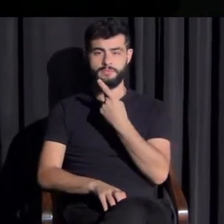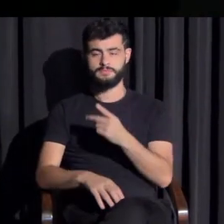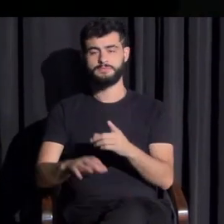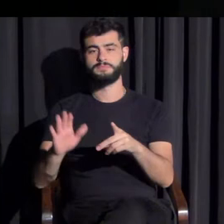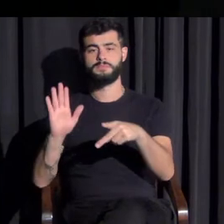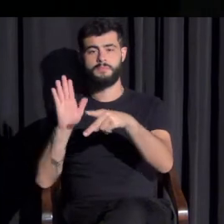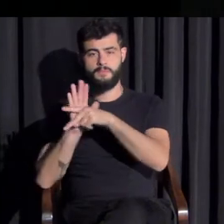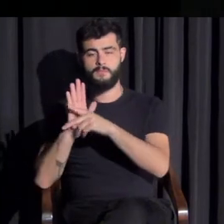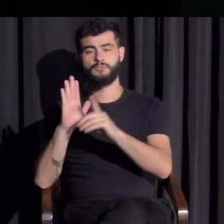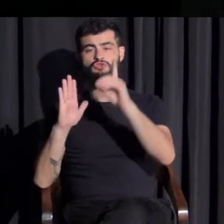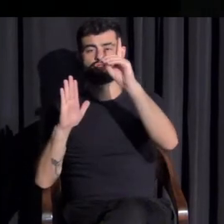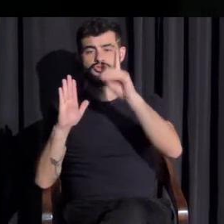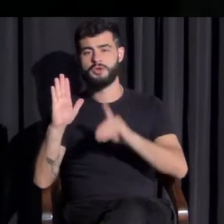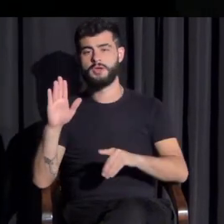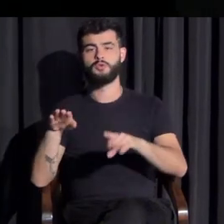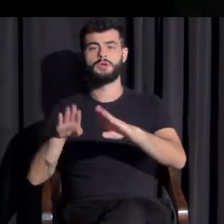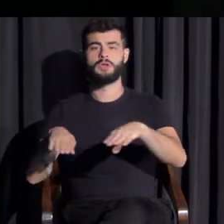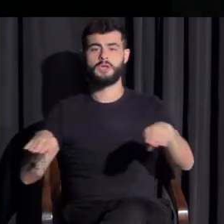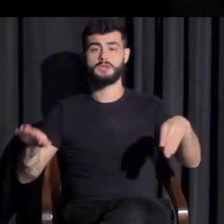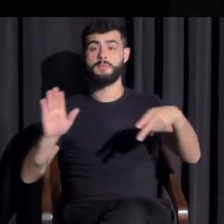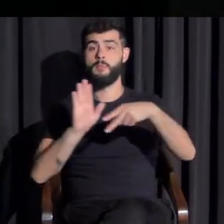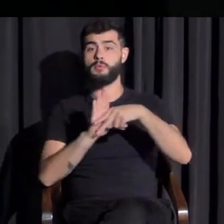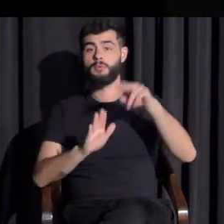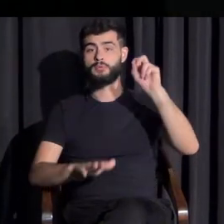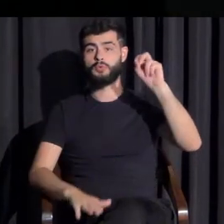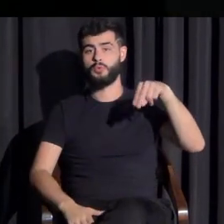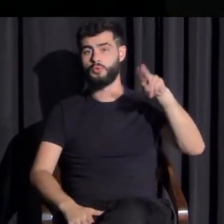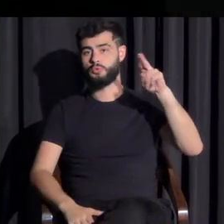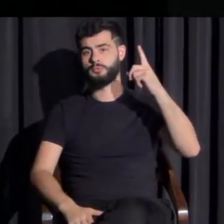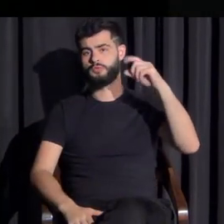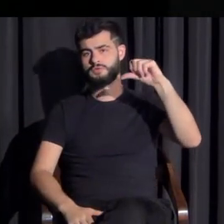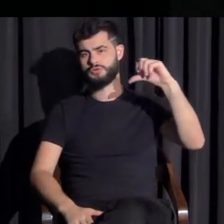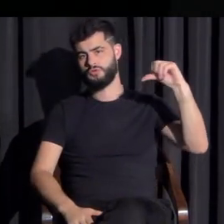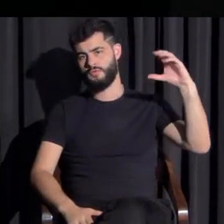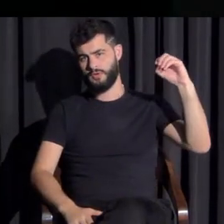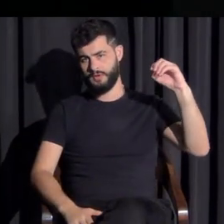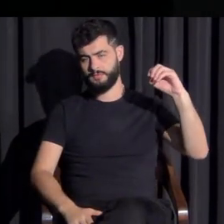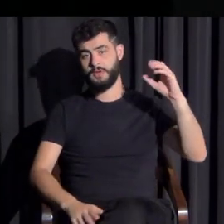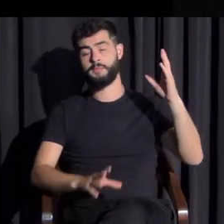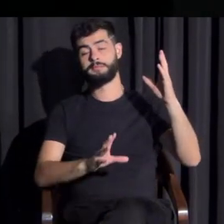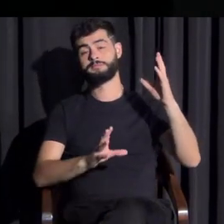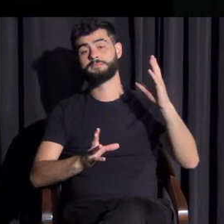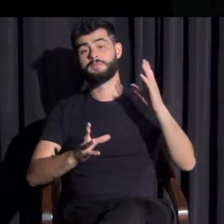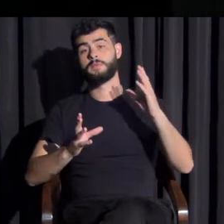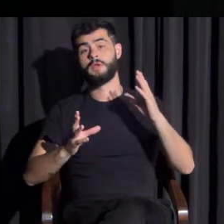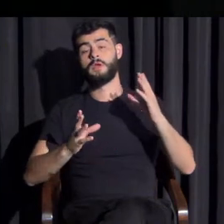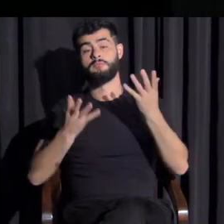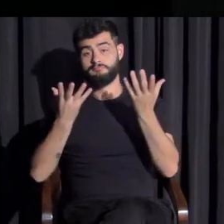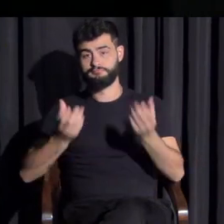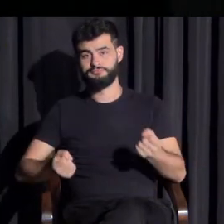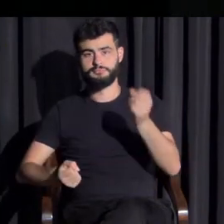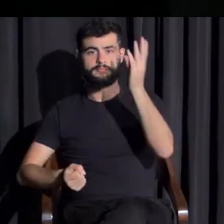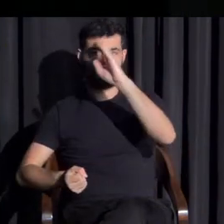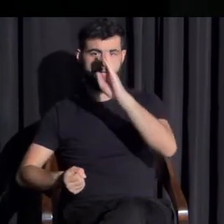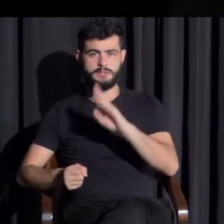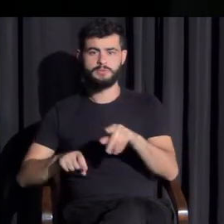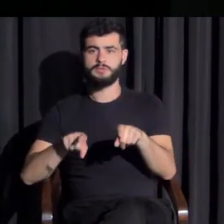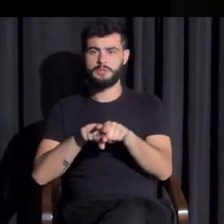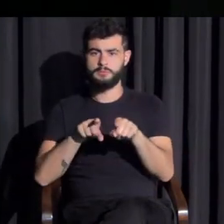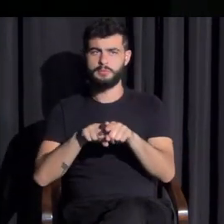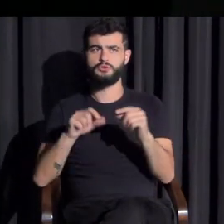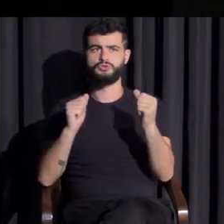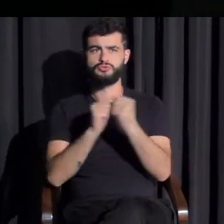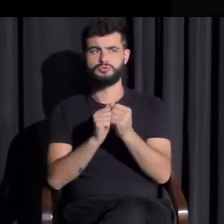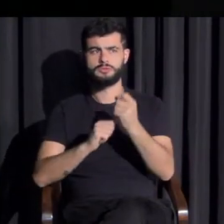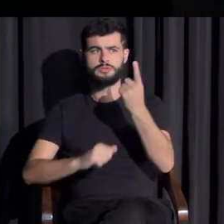Crianças, adotada pela ONU em 90 e pelo Brasil no mesmo ano, junto a outros 196 países.